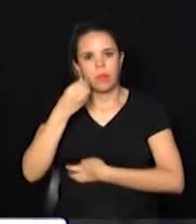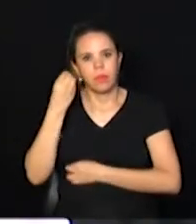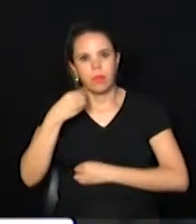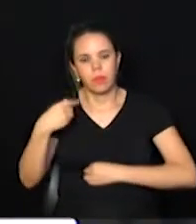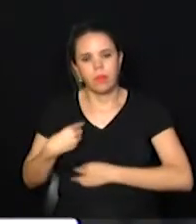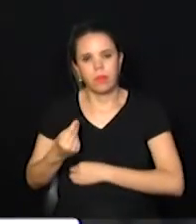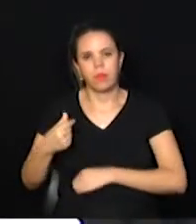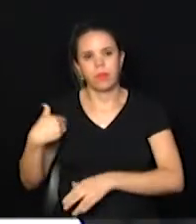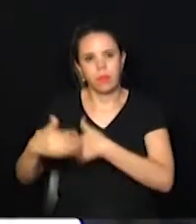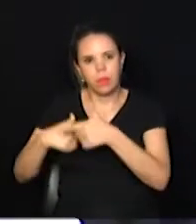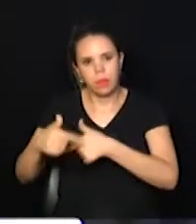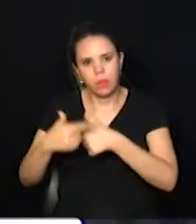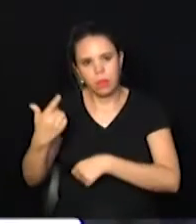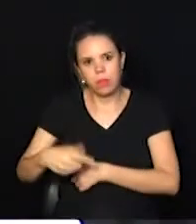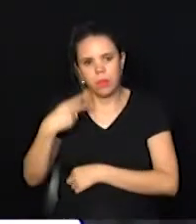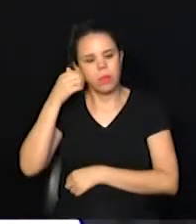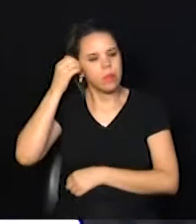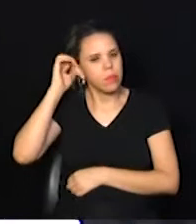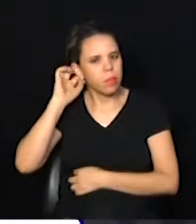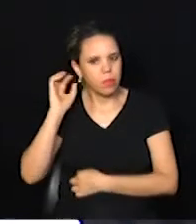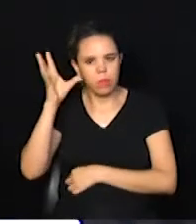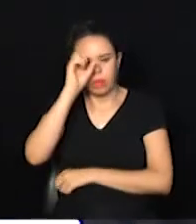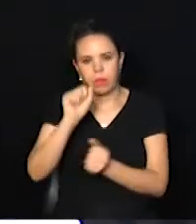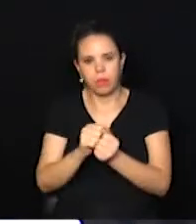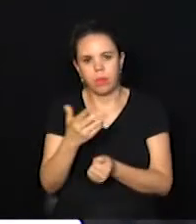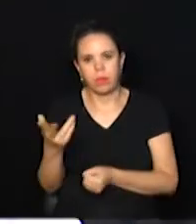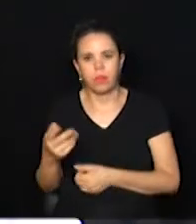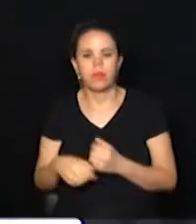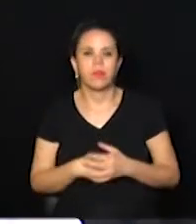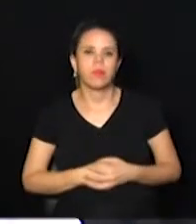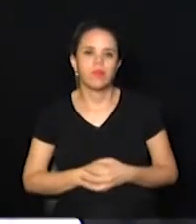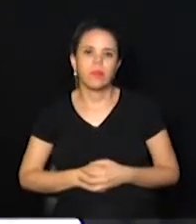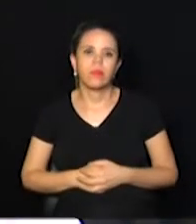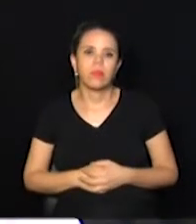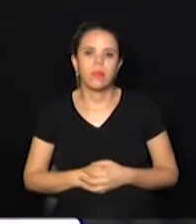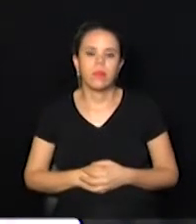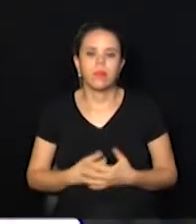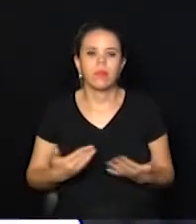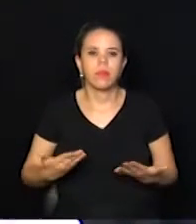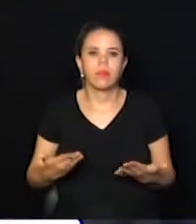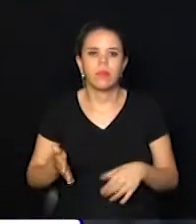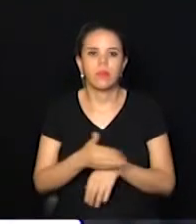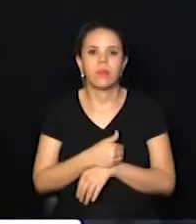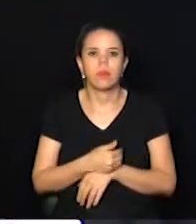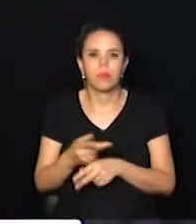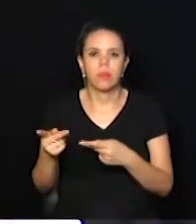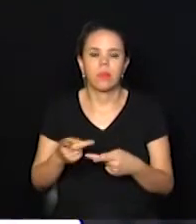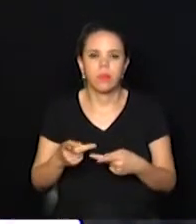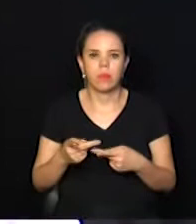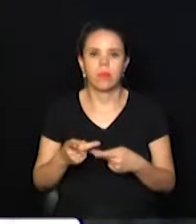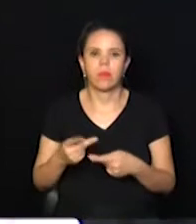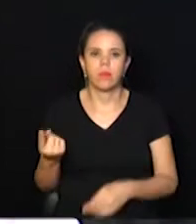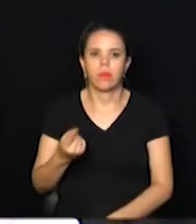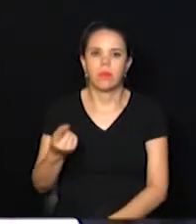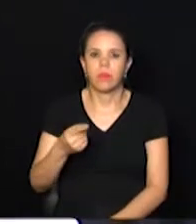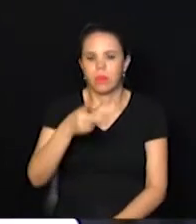há mais mandatos, né? Então, aprendo muito com o seu mandato também. E agora, antes da gente chamar a nossa eterna